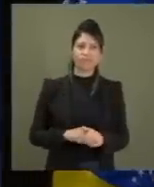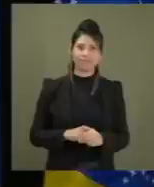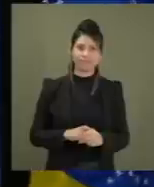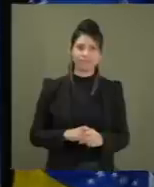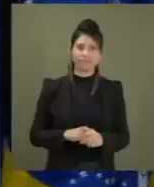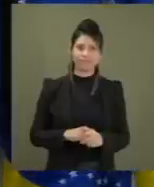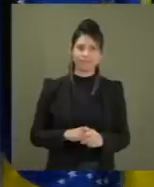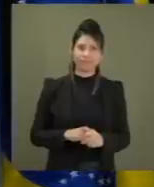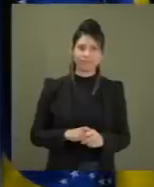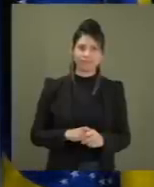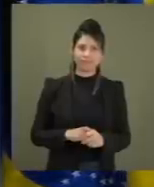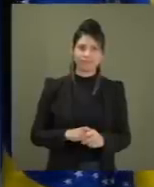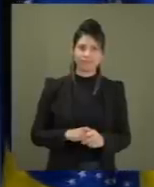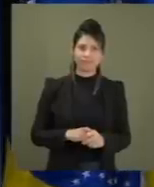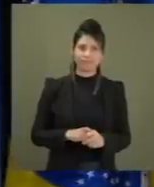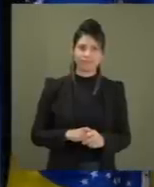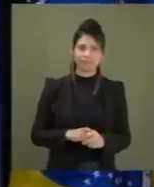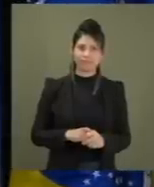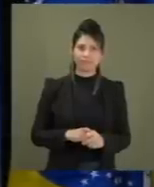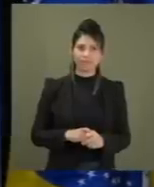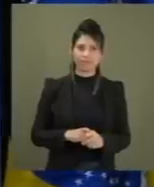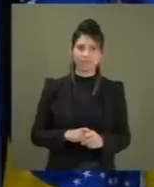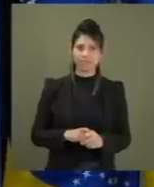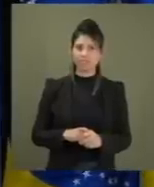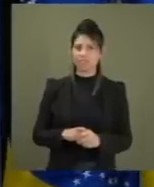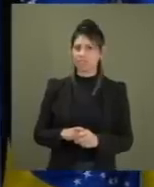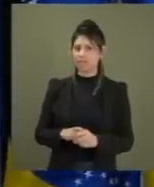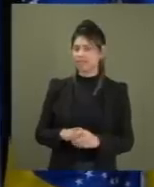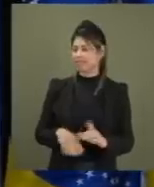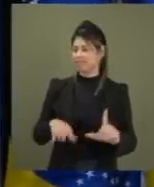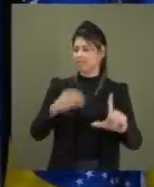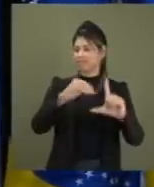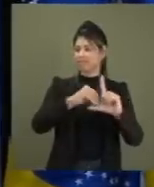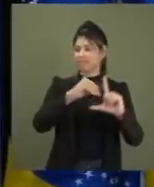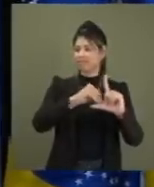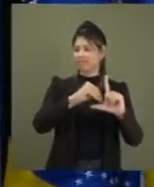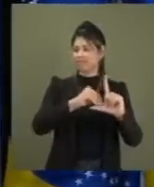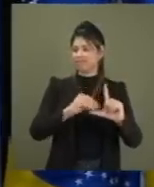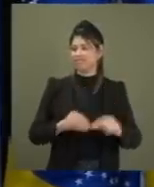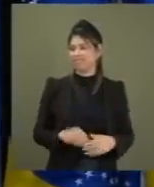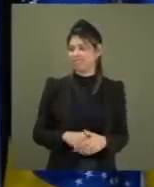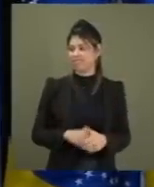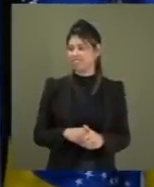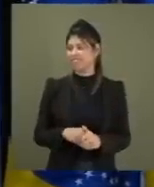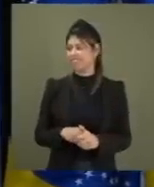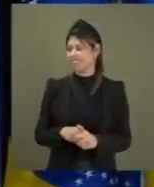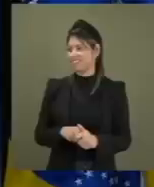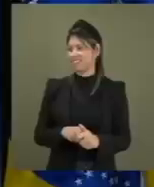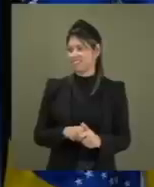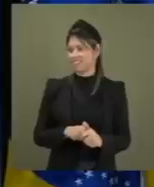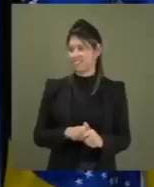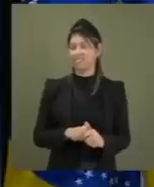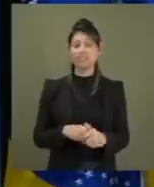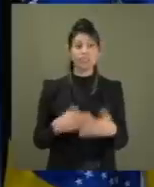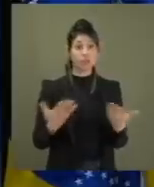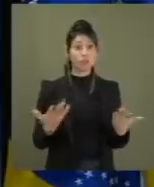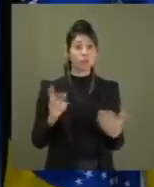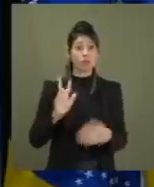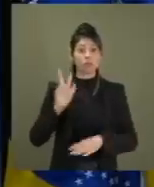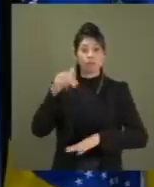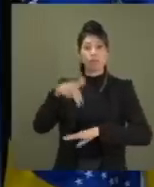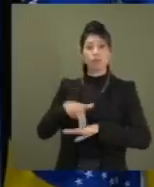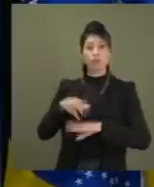da do Senado Federal eu subo essa Tribuna para falar de um sequestro